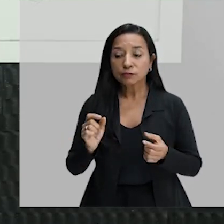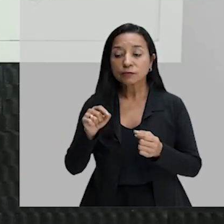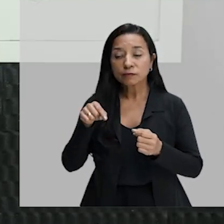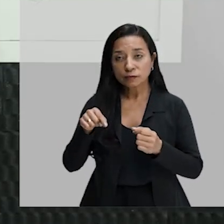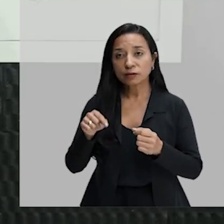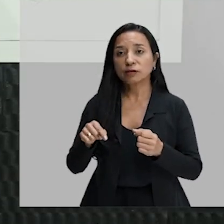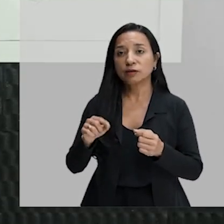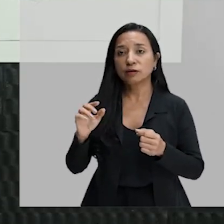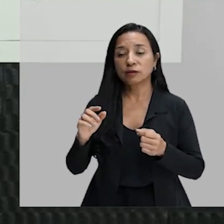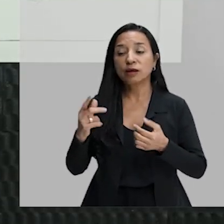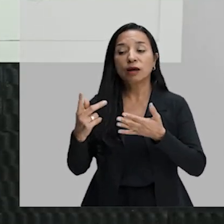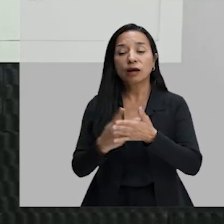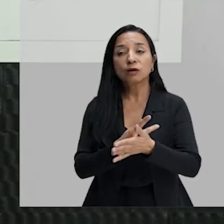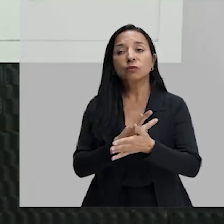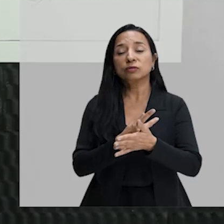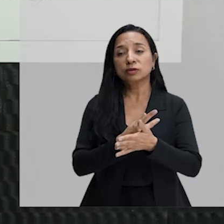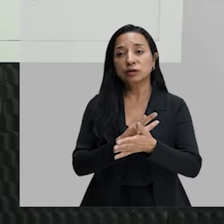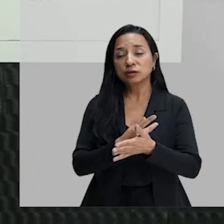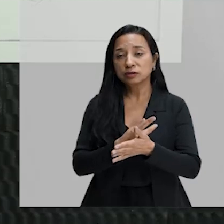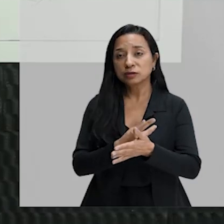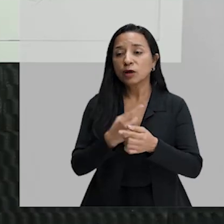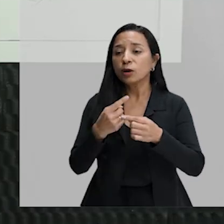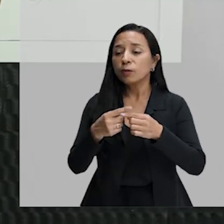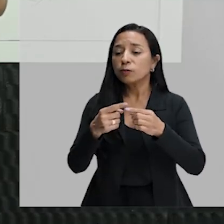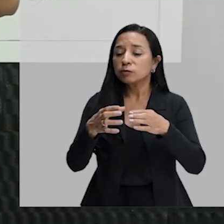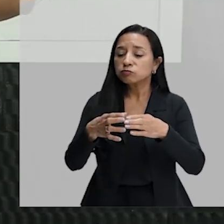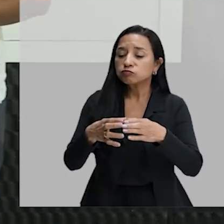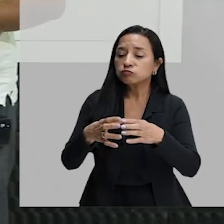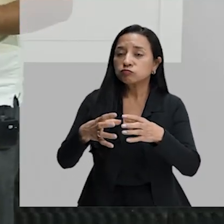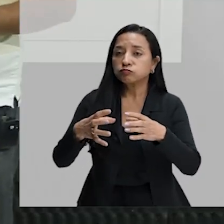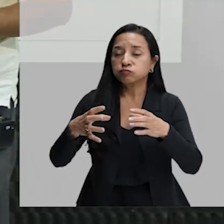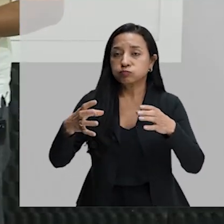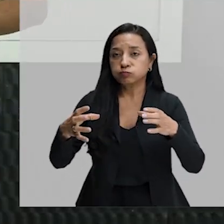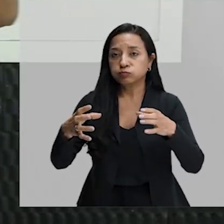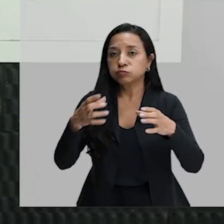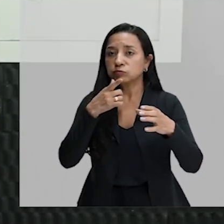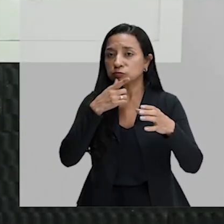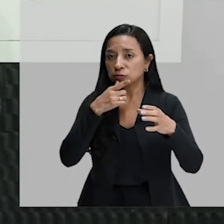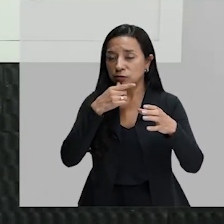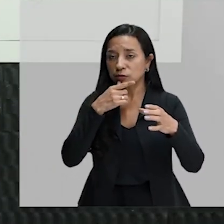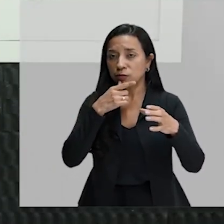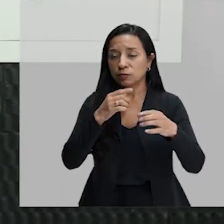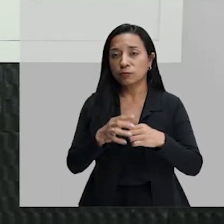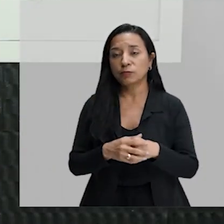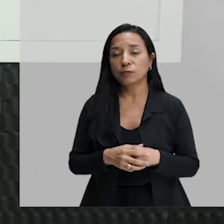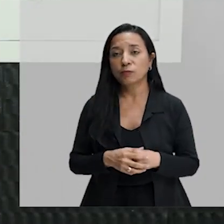gente, acontece justamente por causa dessa dilatação da água, que pega